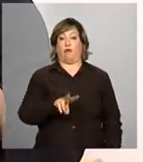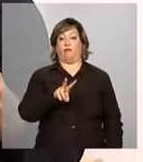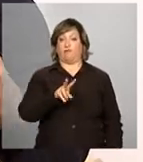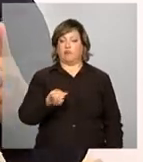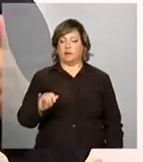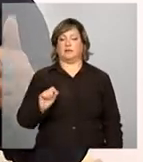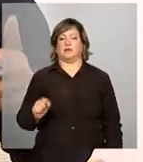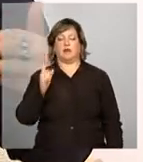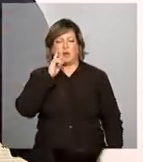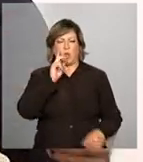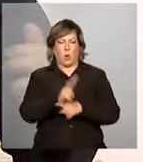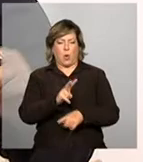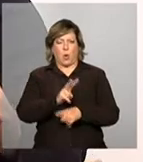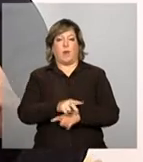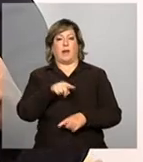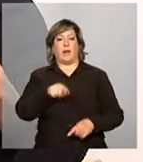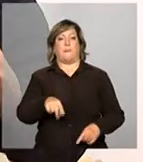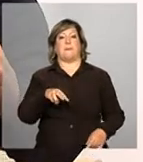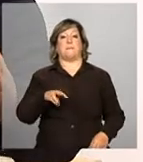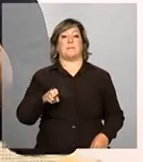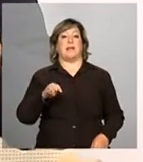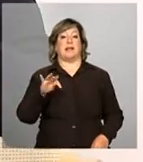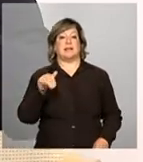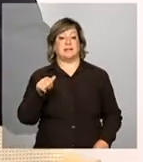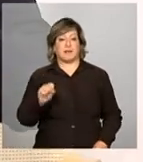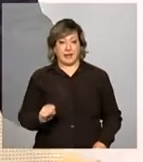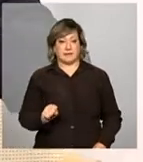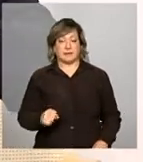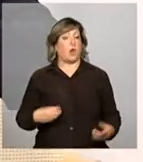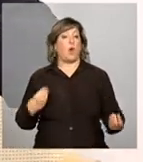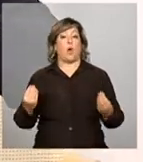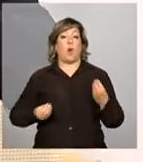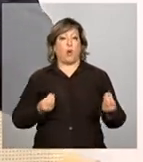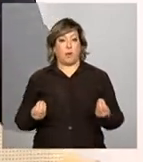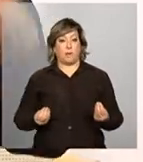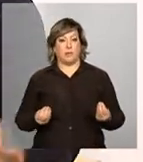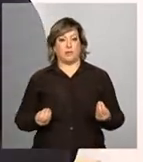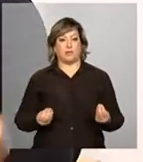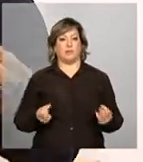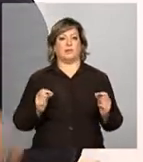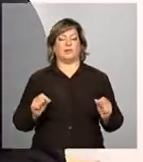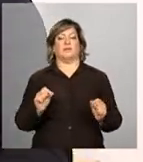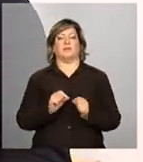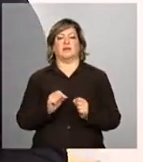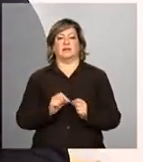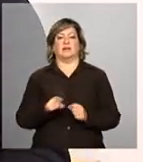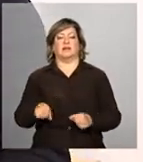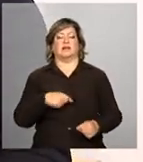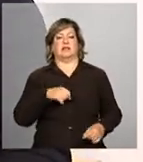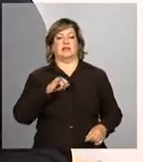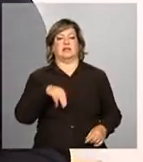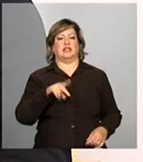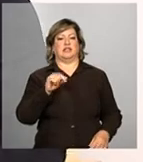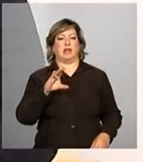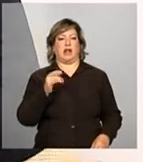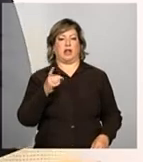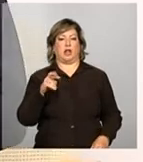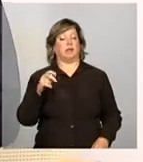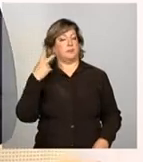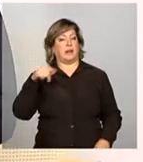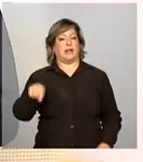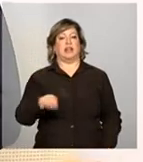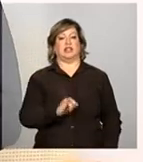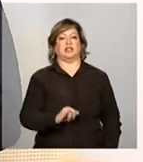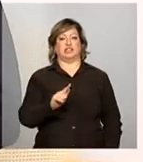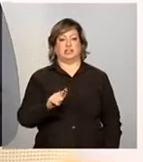acompanhar essas metas como nós vamos incorporar indicadores ao.igg de Então